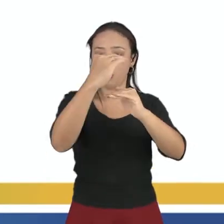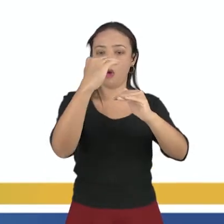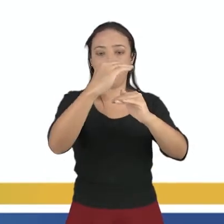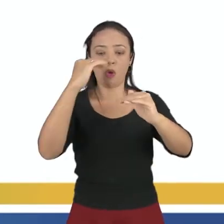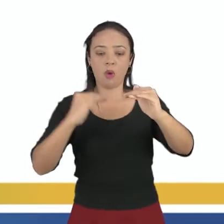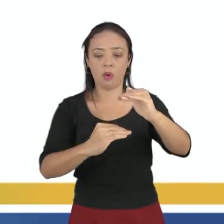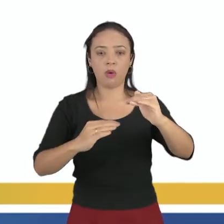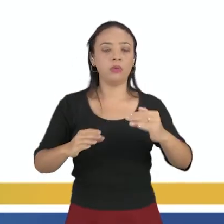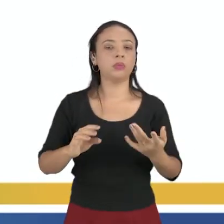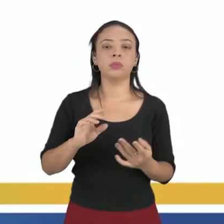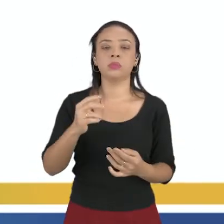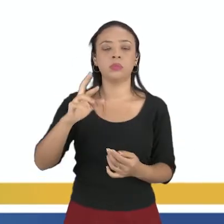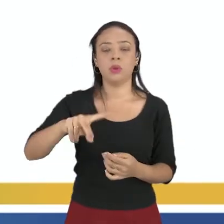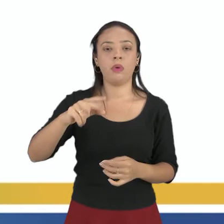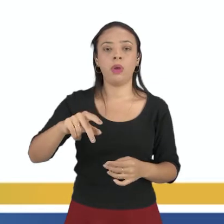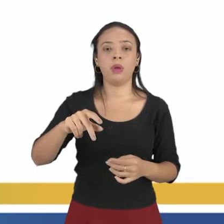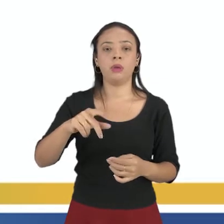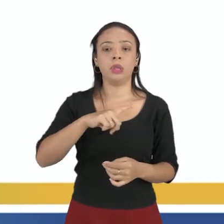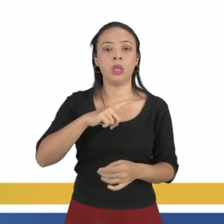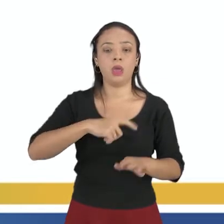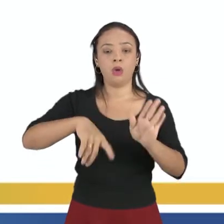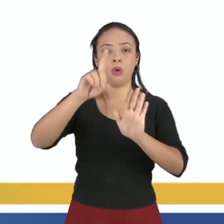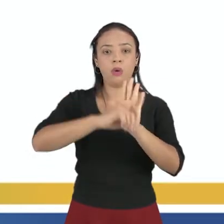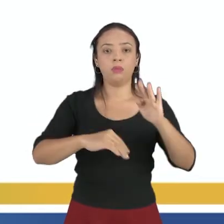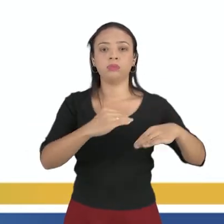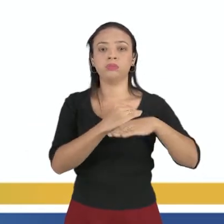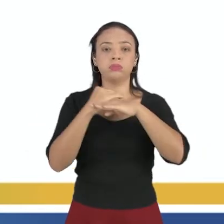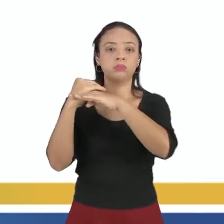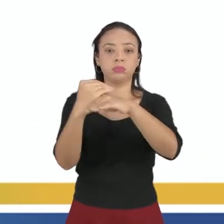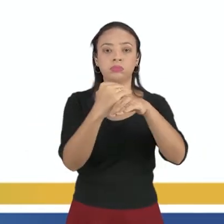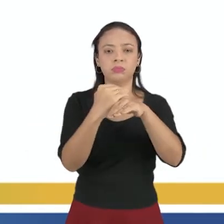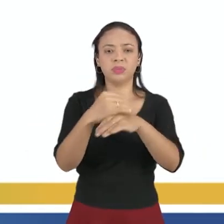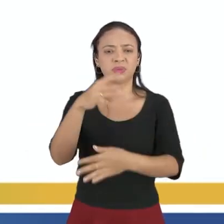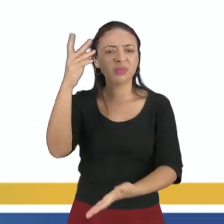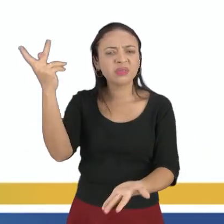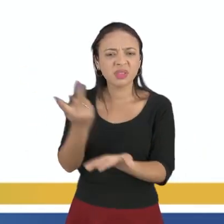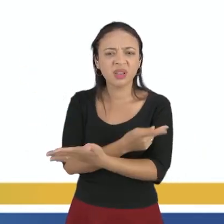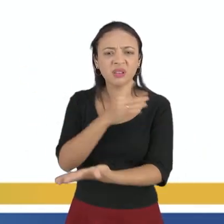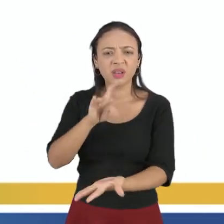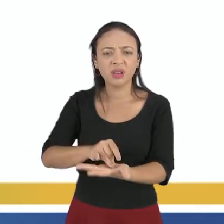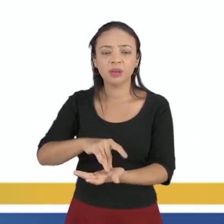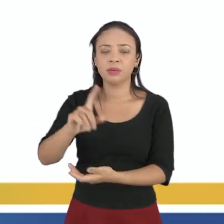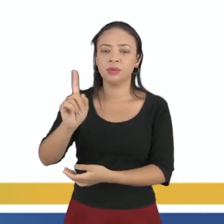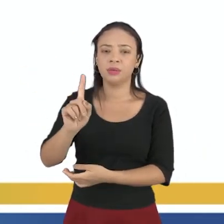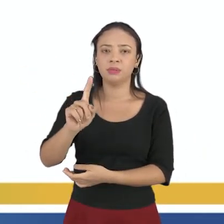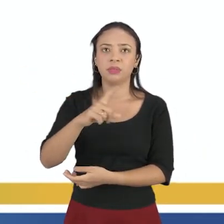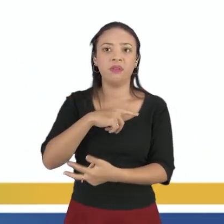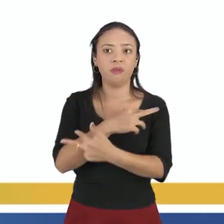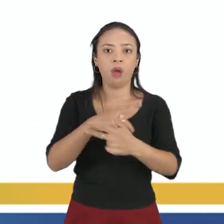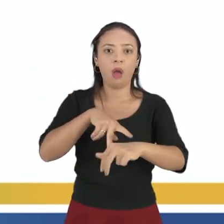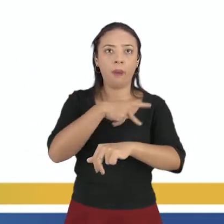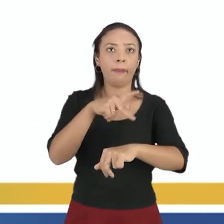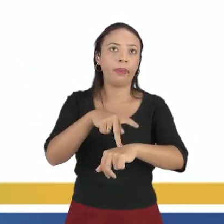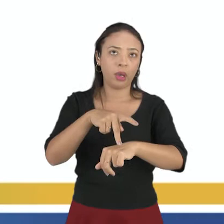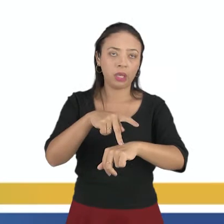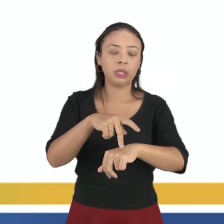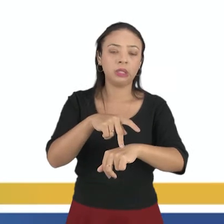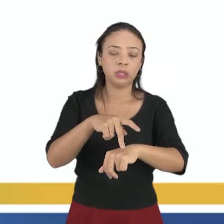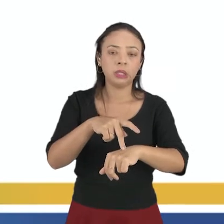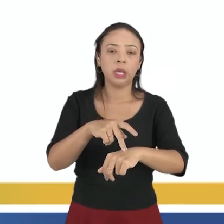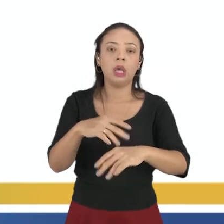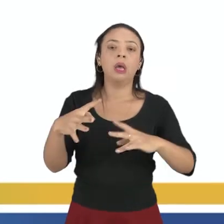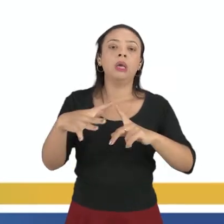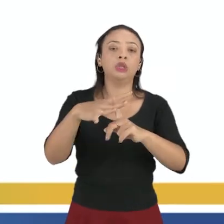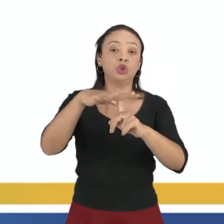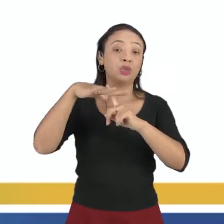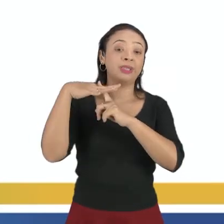ou seja, direitos iguais. Mas a gente sabe que na prática isso não funciona, que os países socialistas têm muita gente pobre e tem muita gente rica.